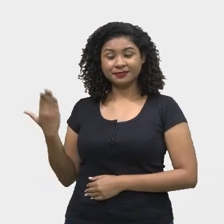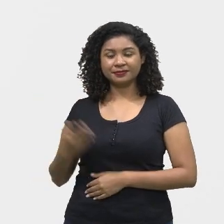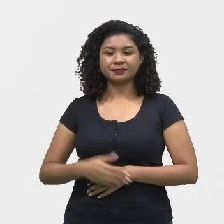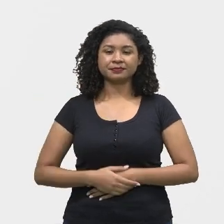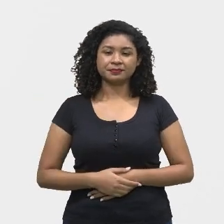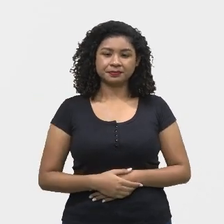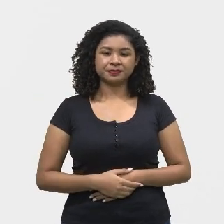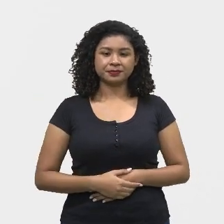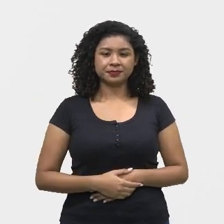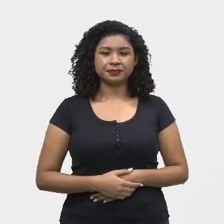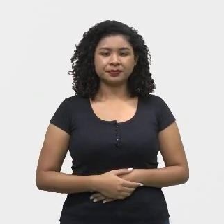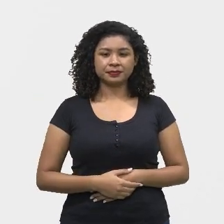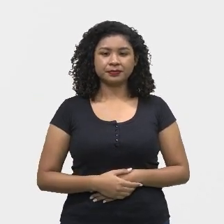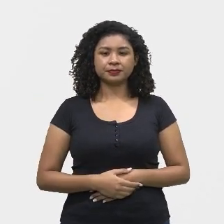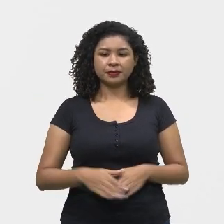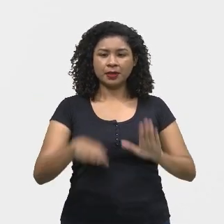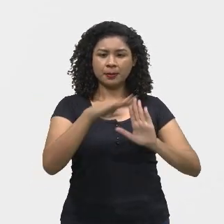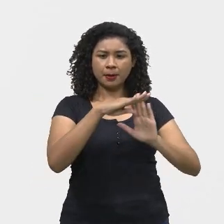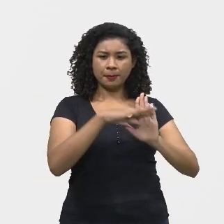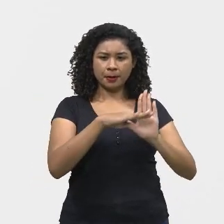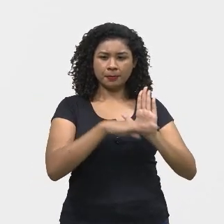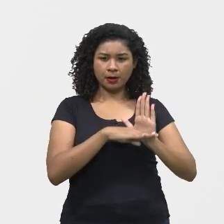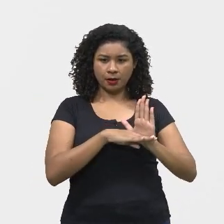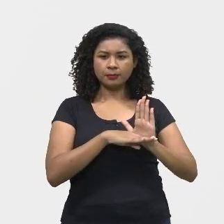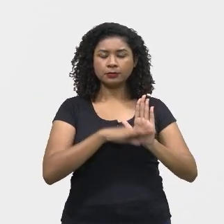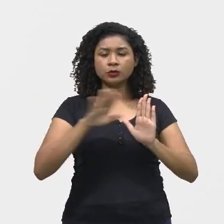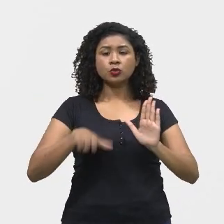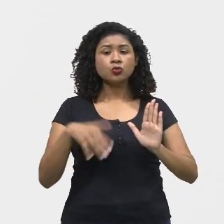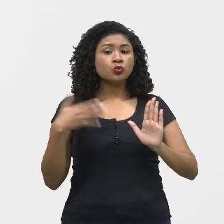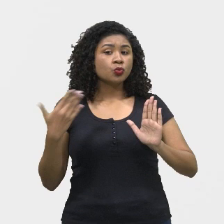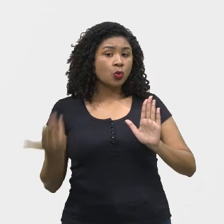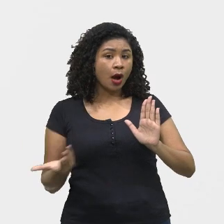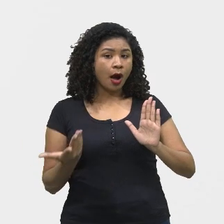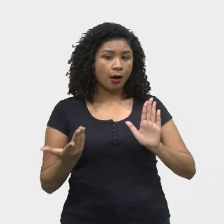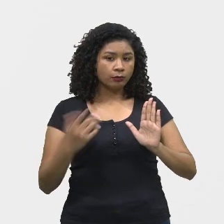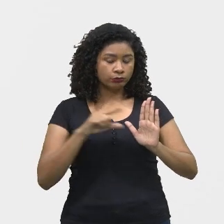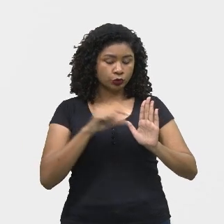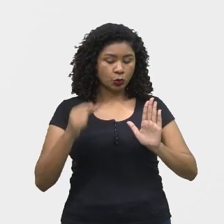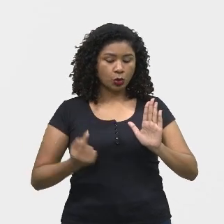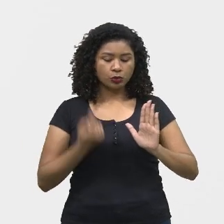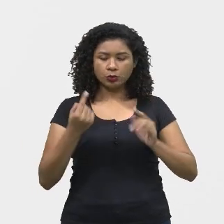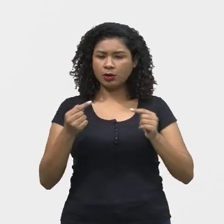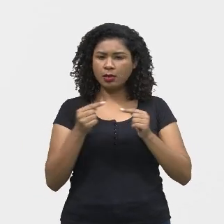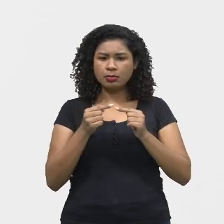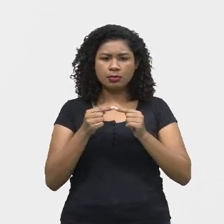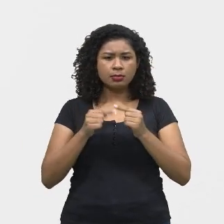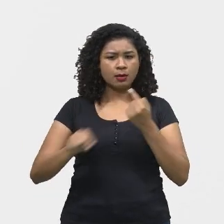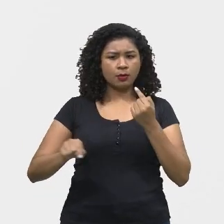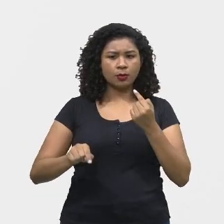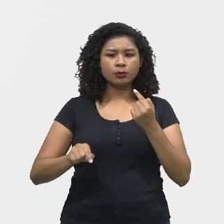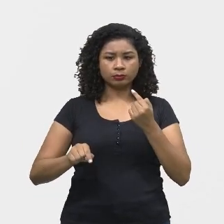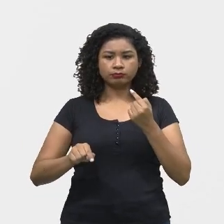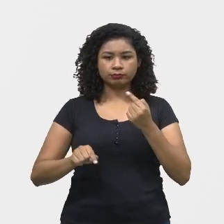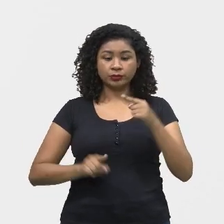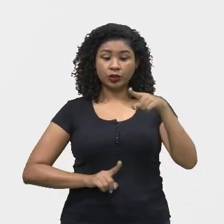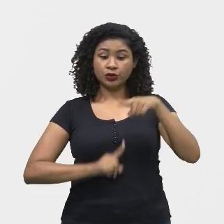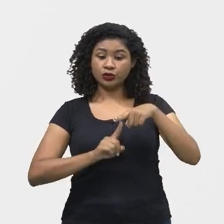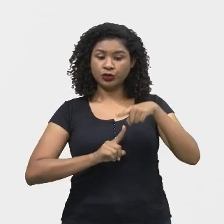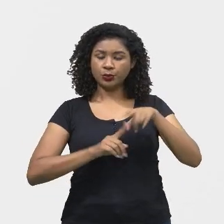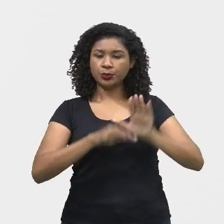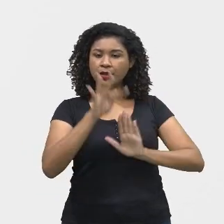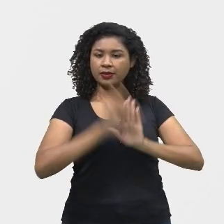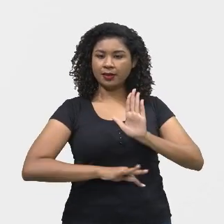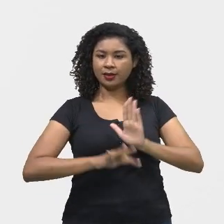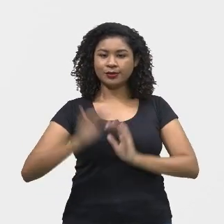diz assim: qual das afirmações a seguir não pode ser relacionada ao tipo